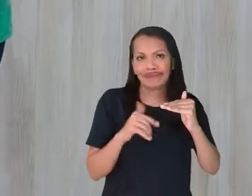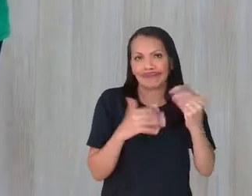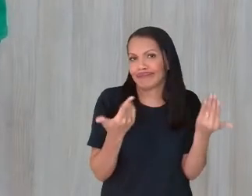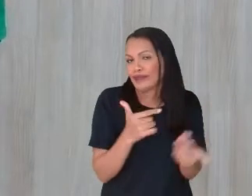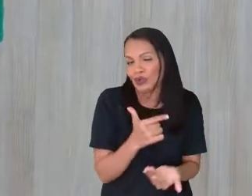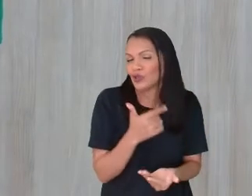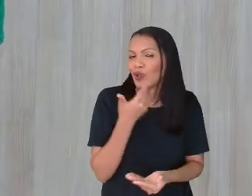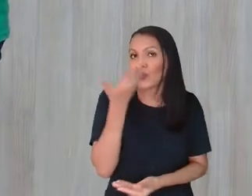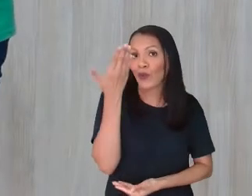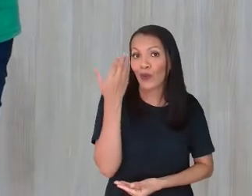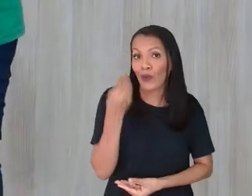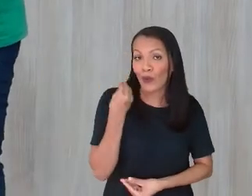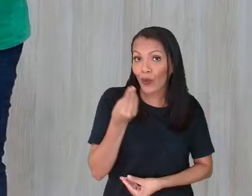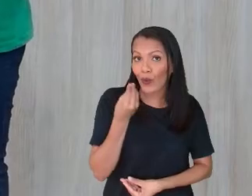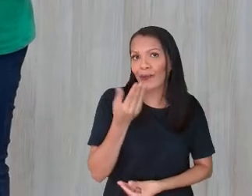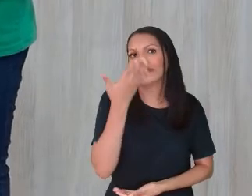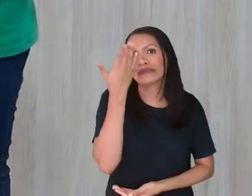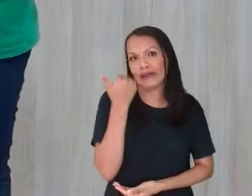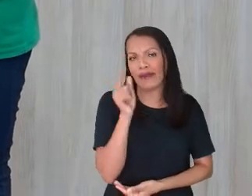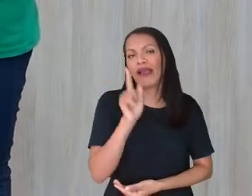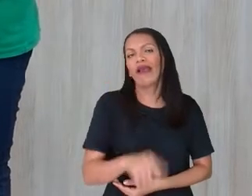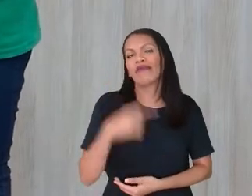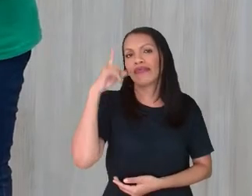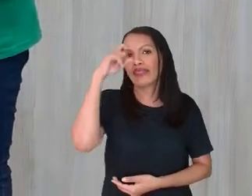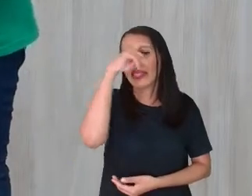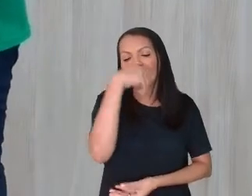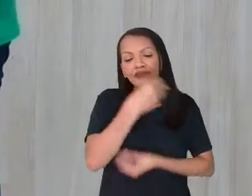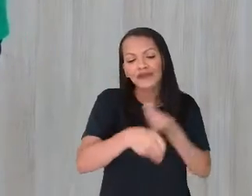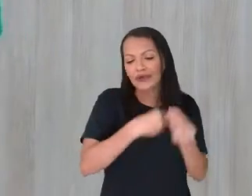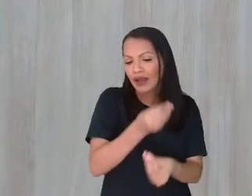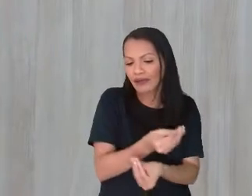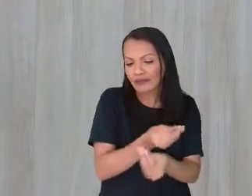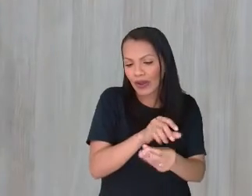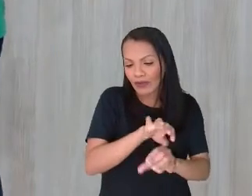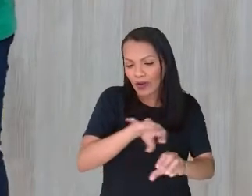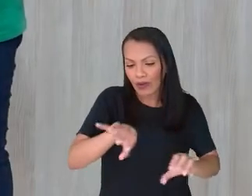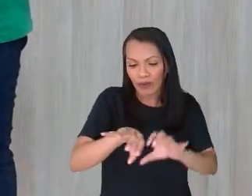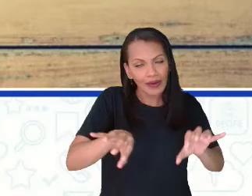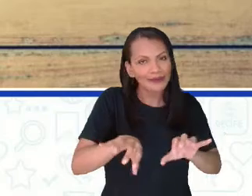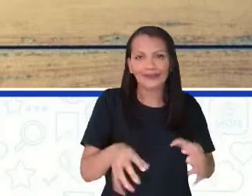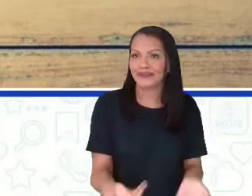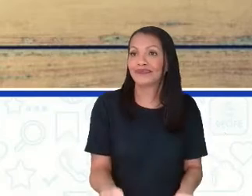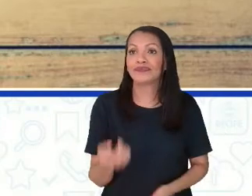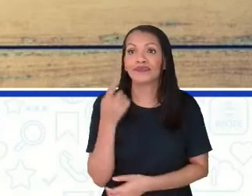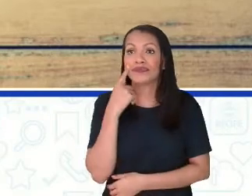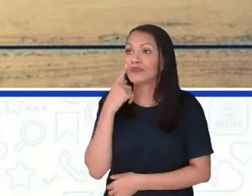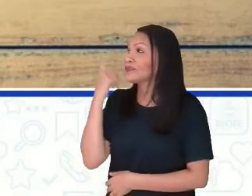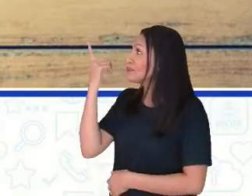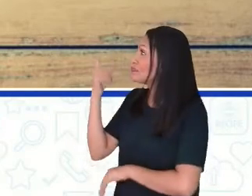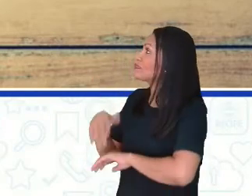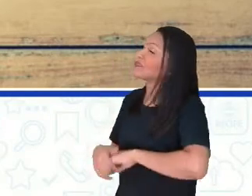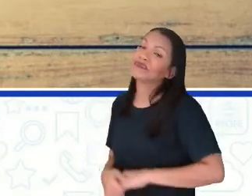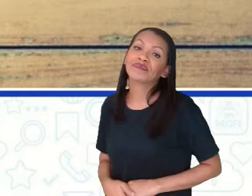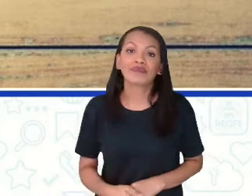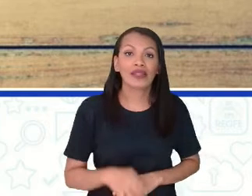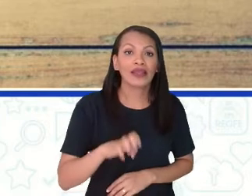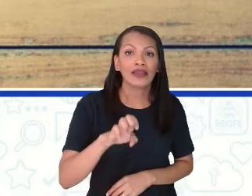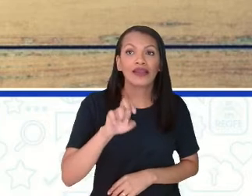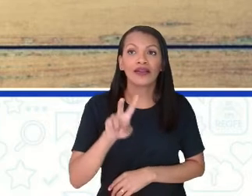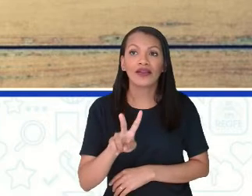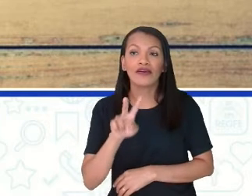apresenta, né, uma questão de dificuldade. Mas vamos lá, vamos para a primeira. Evaporação.